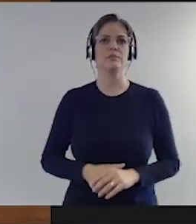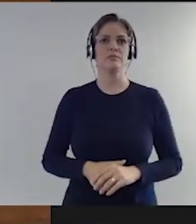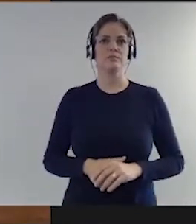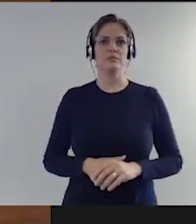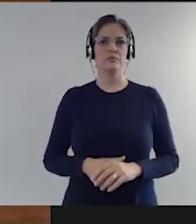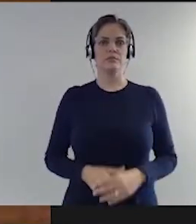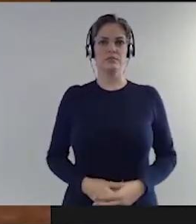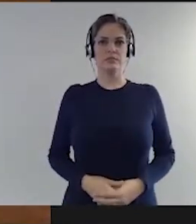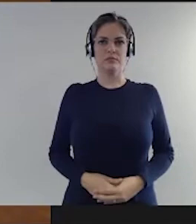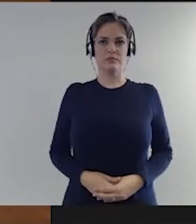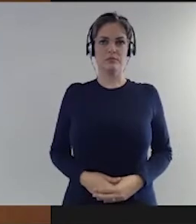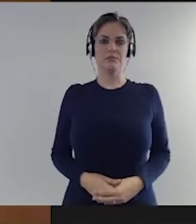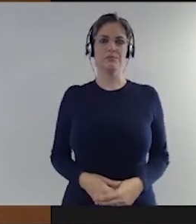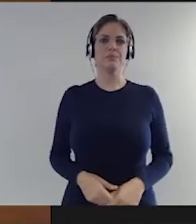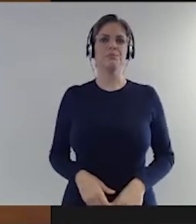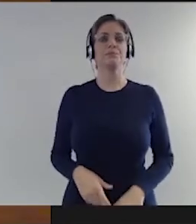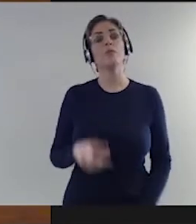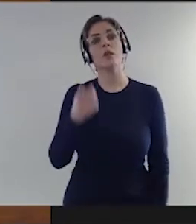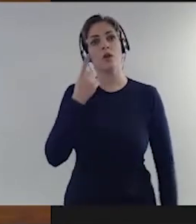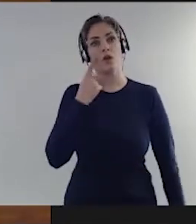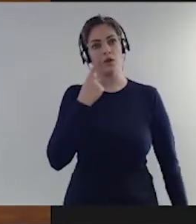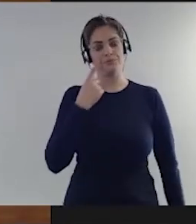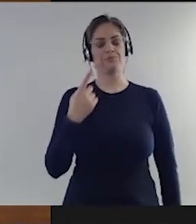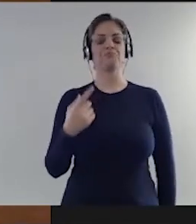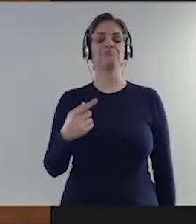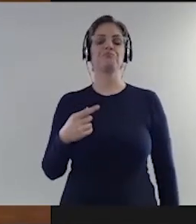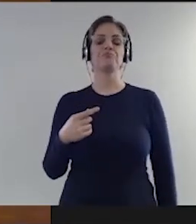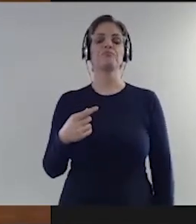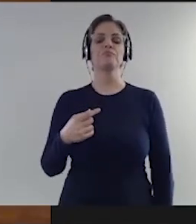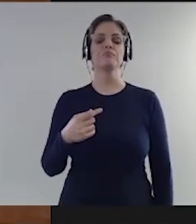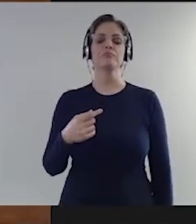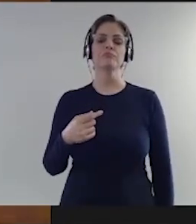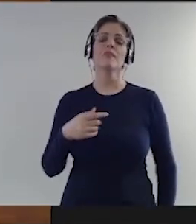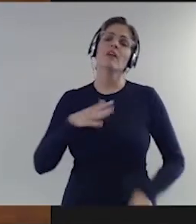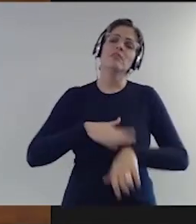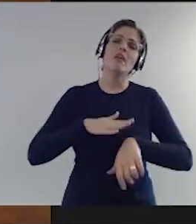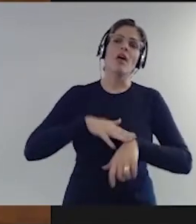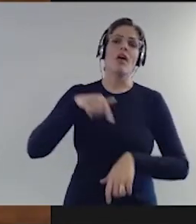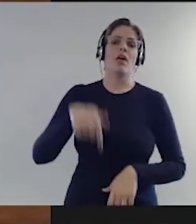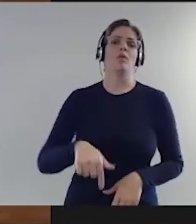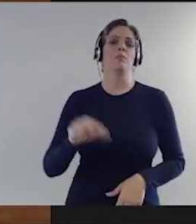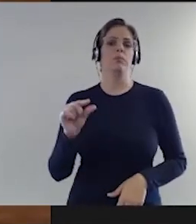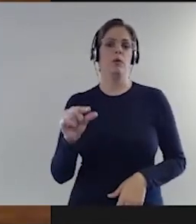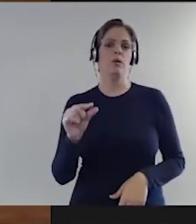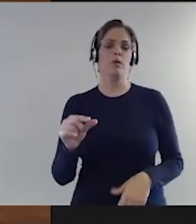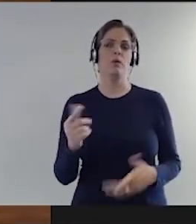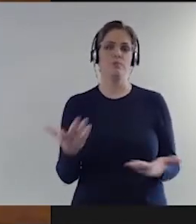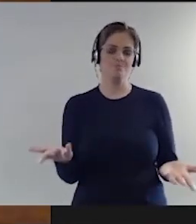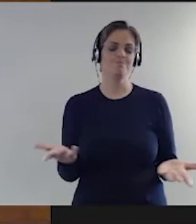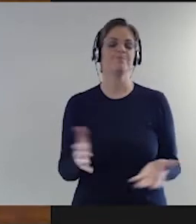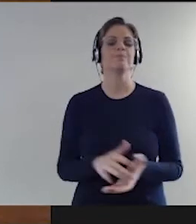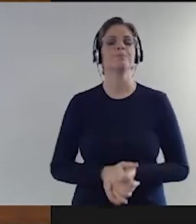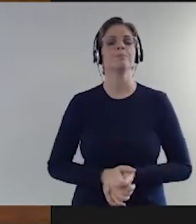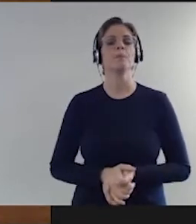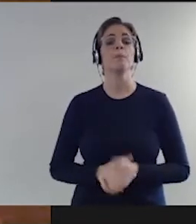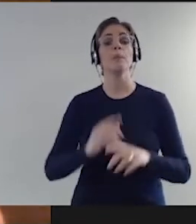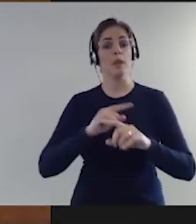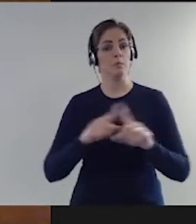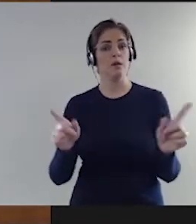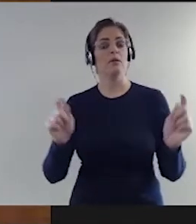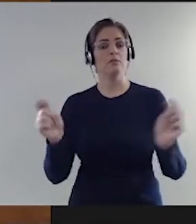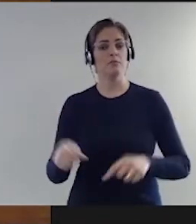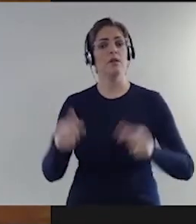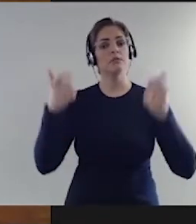Tá? Vejam, muito rapidamente, nós temos um tempo limitado no painel, apresentamos